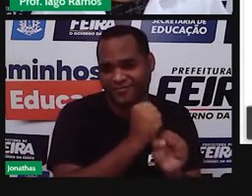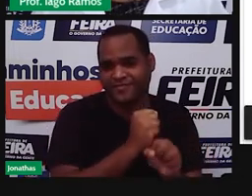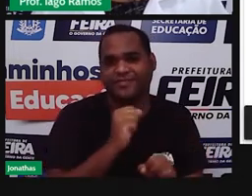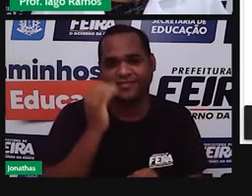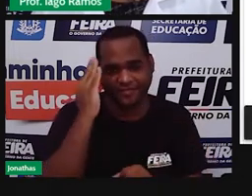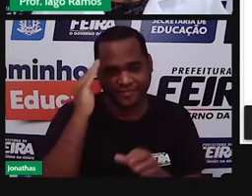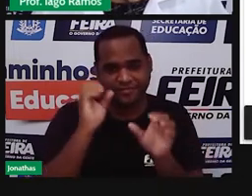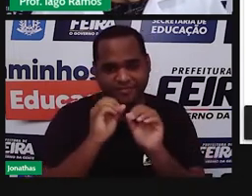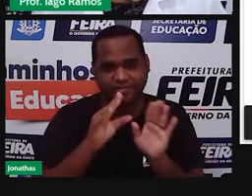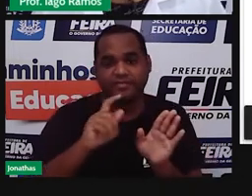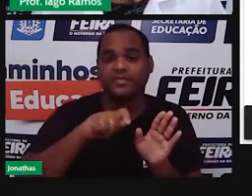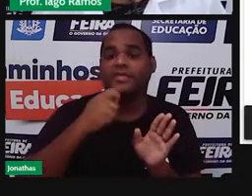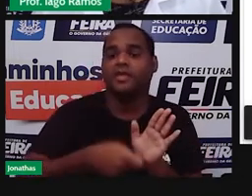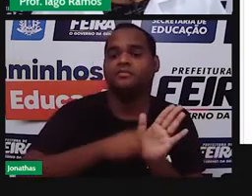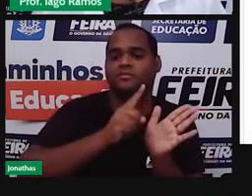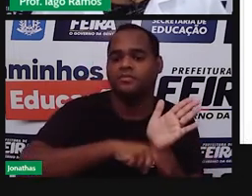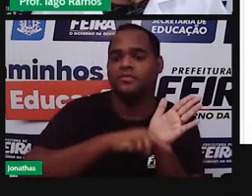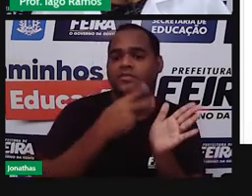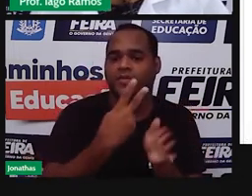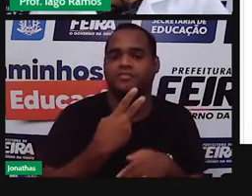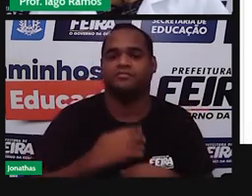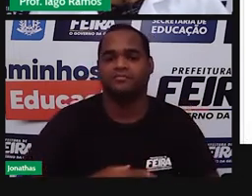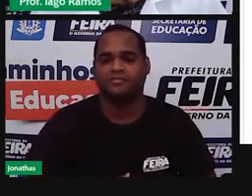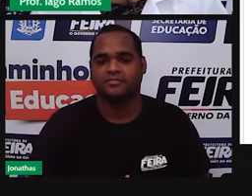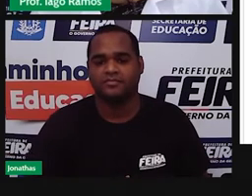aquilo ali dá menos 2, tá?